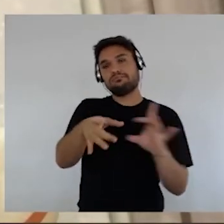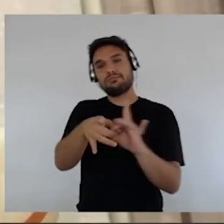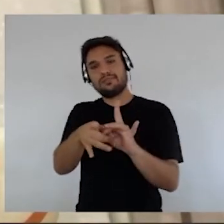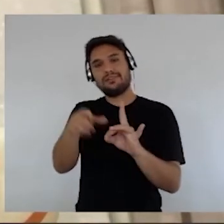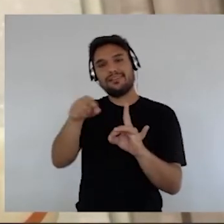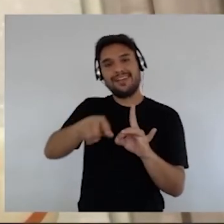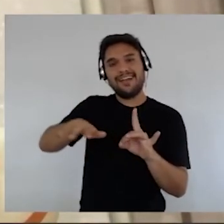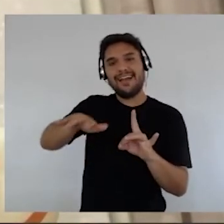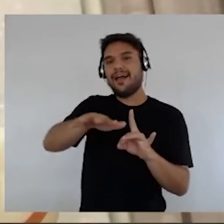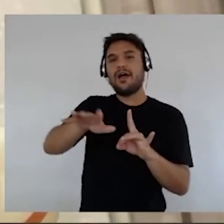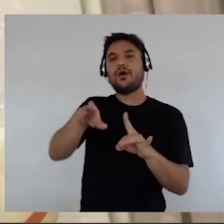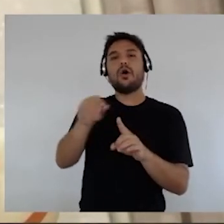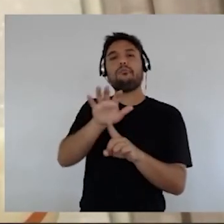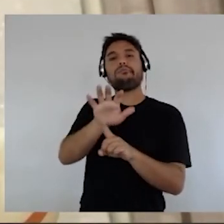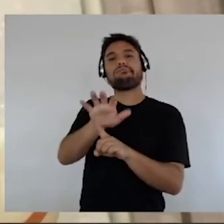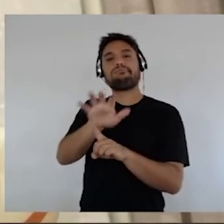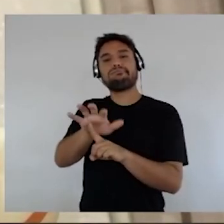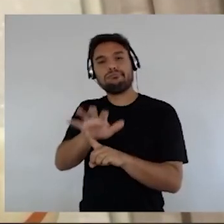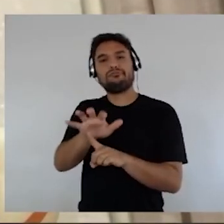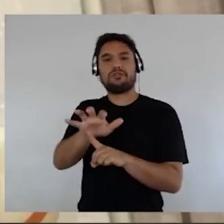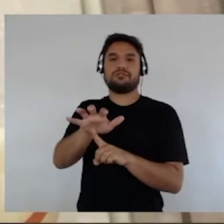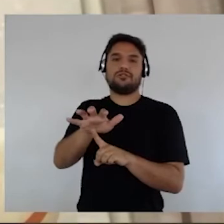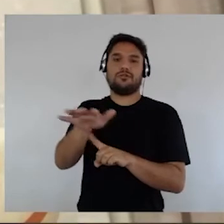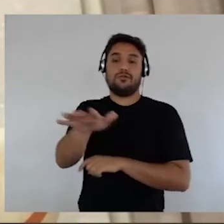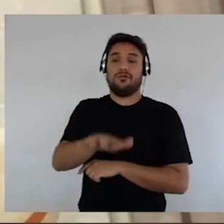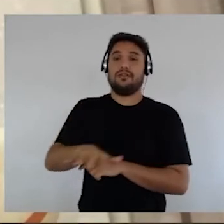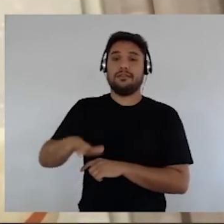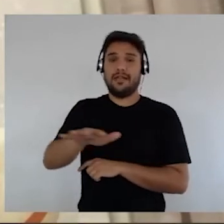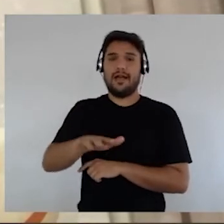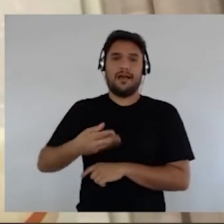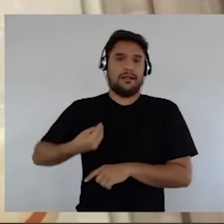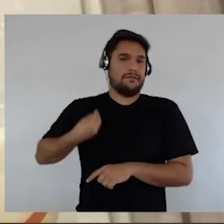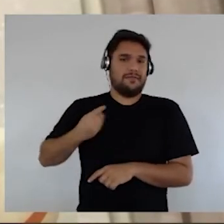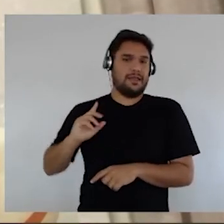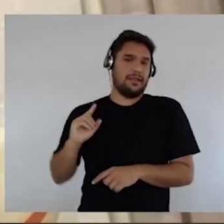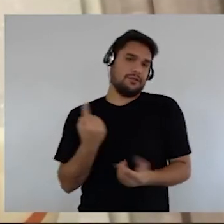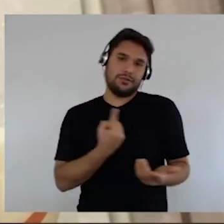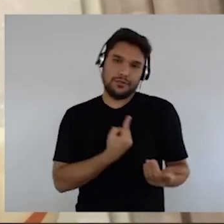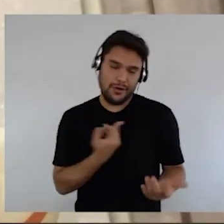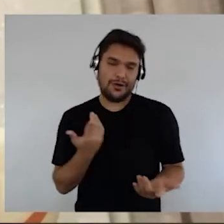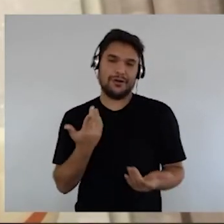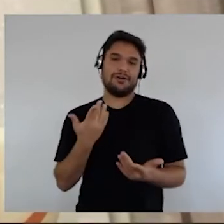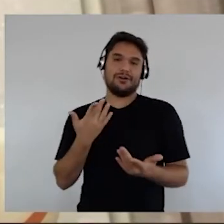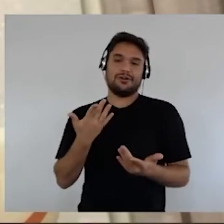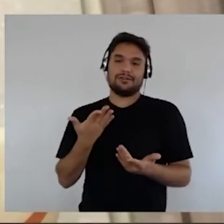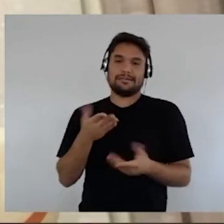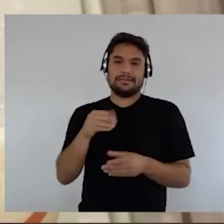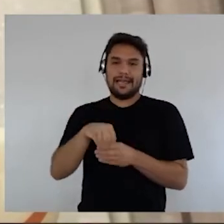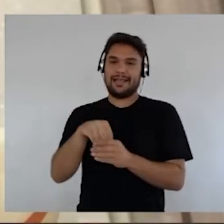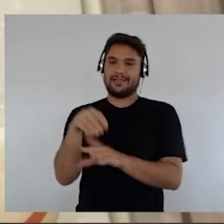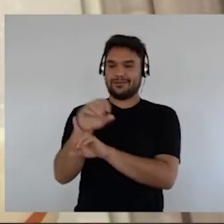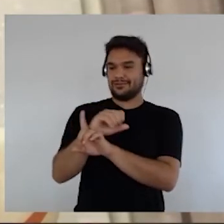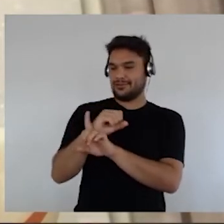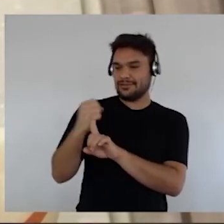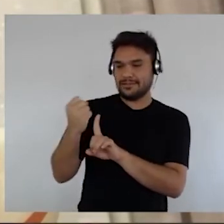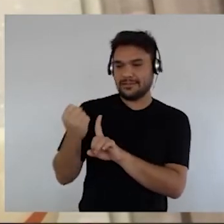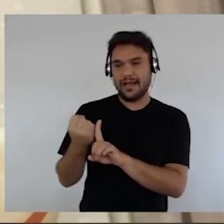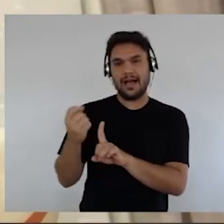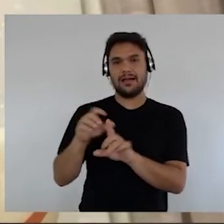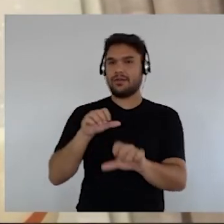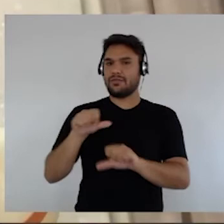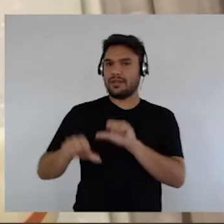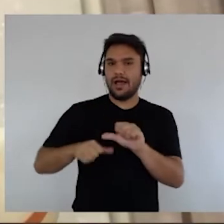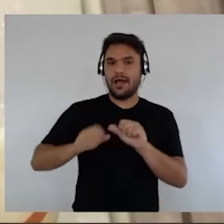que tem trazido a pandemia na vida de todos nós, nas nossas relações sociais, alterando